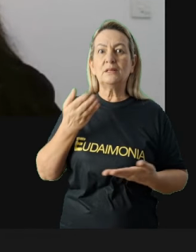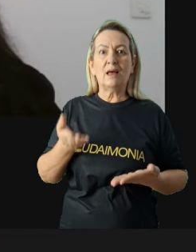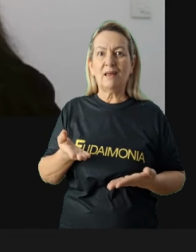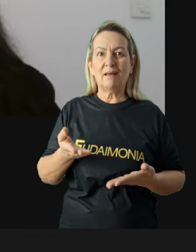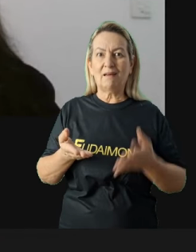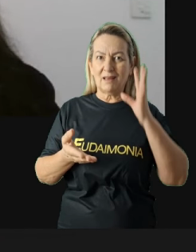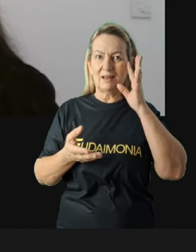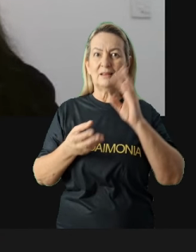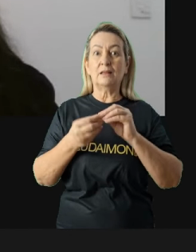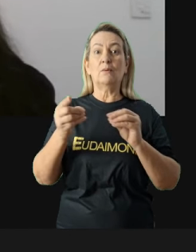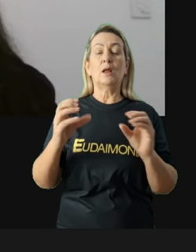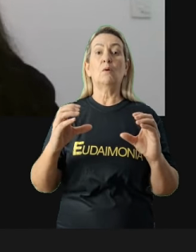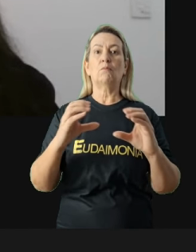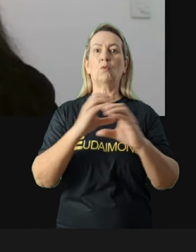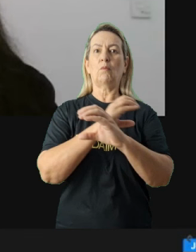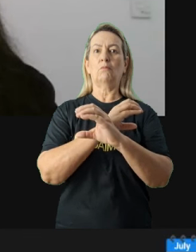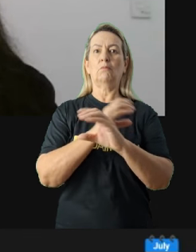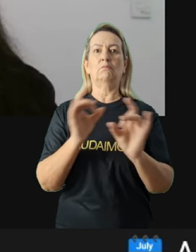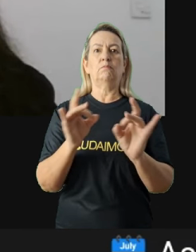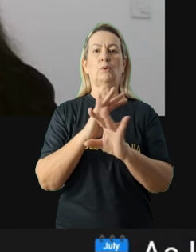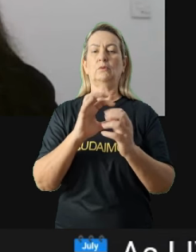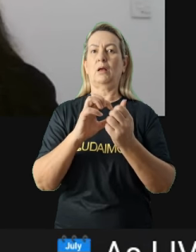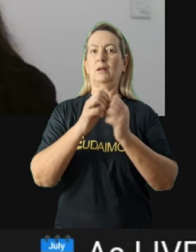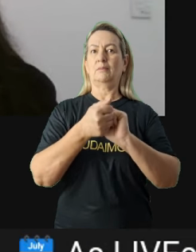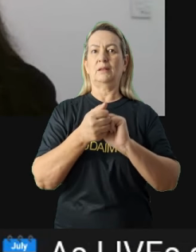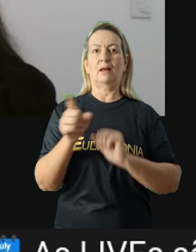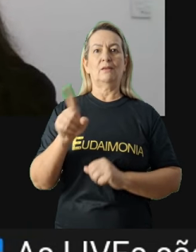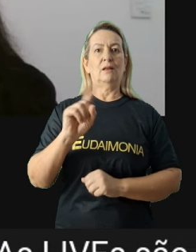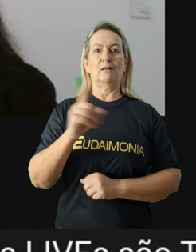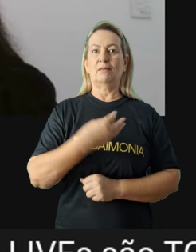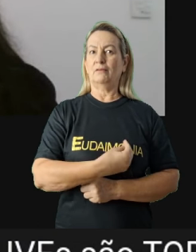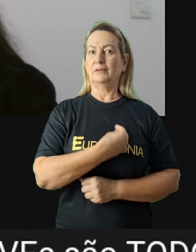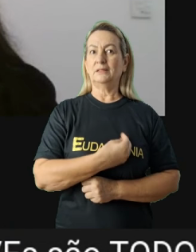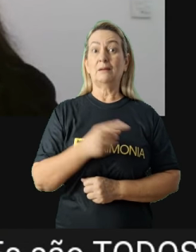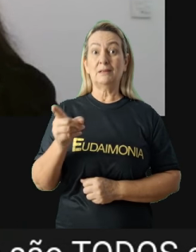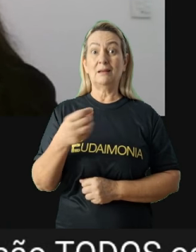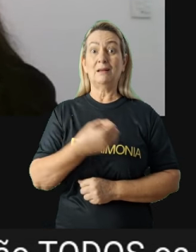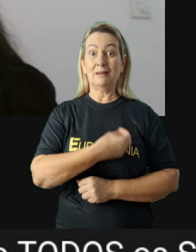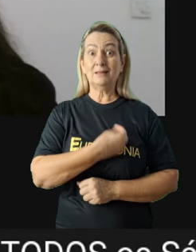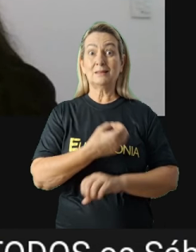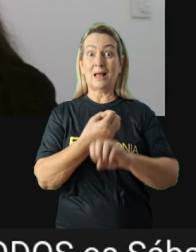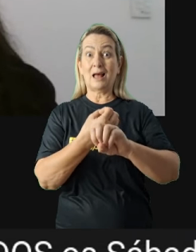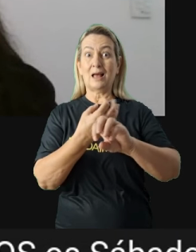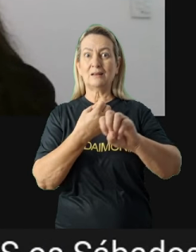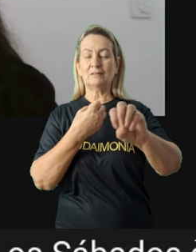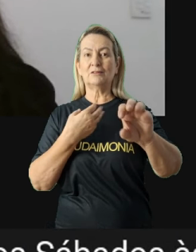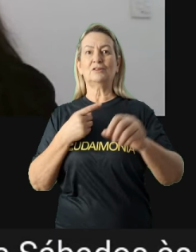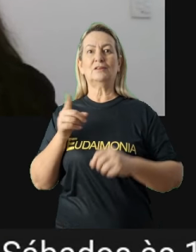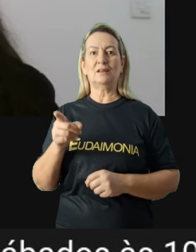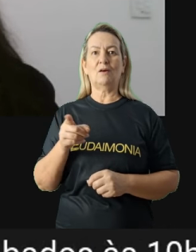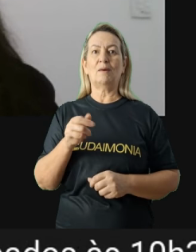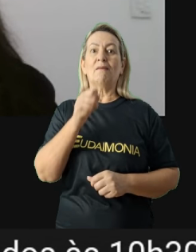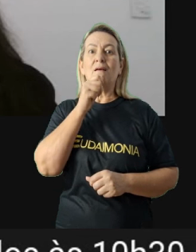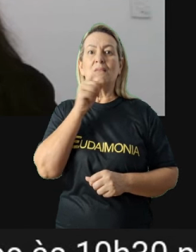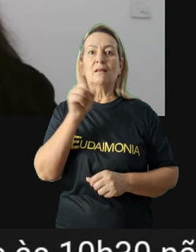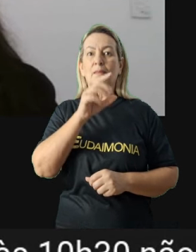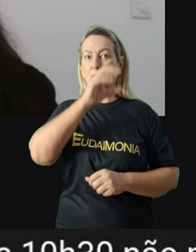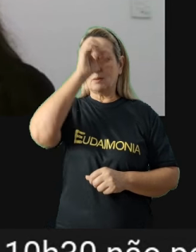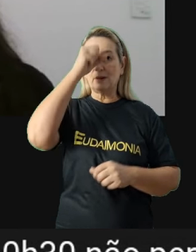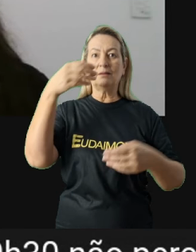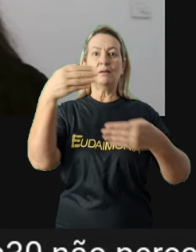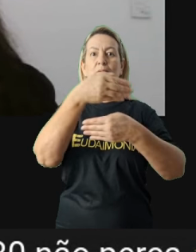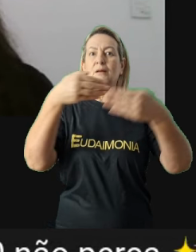comum, que é o que você acabou de dizer, né? Ele não está completamente adaptado, né? Porque faz parte desta migração, né?